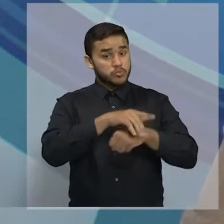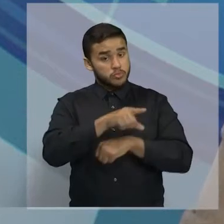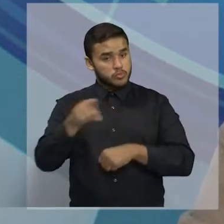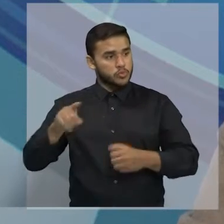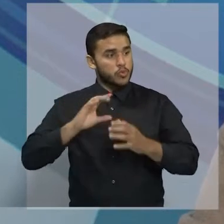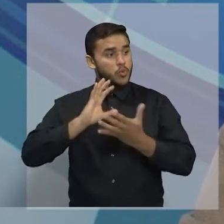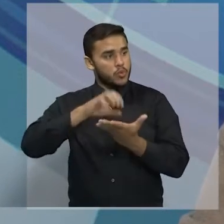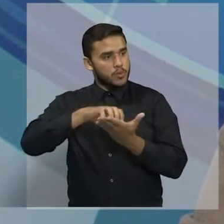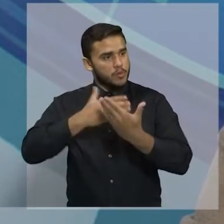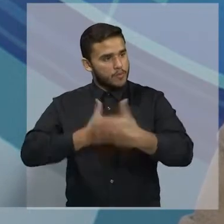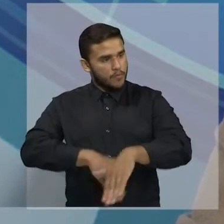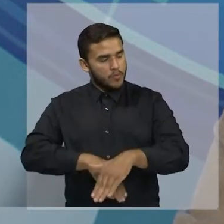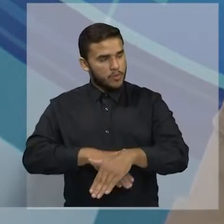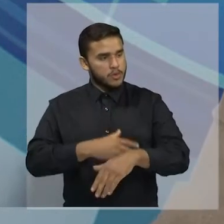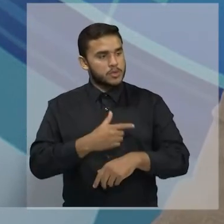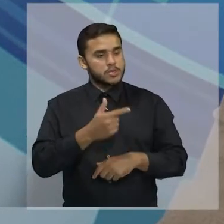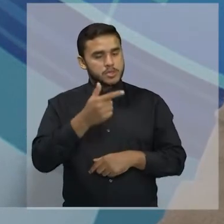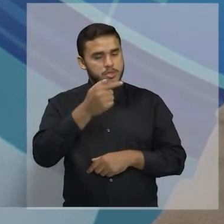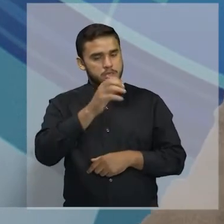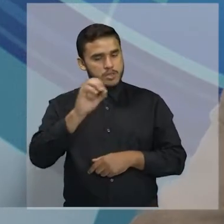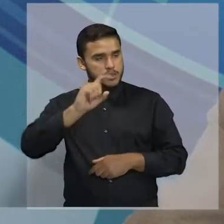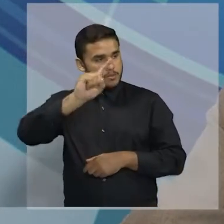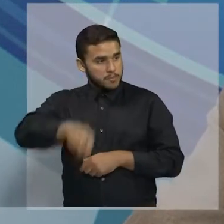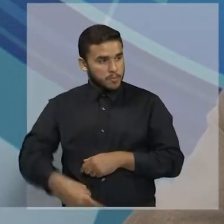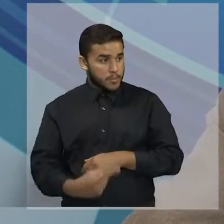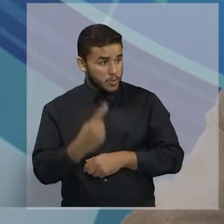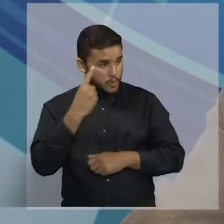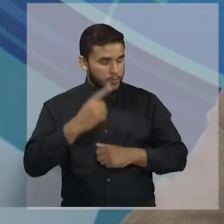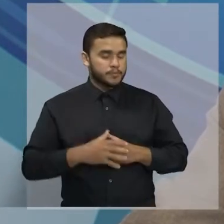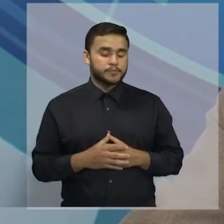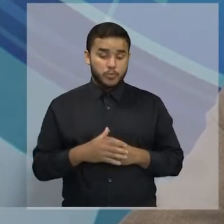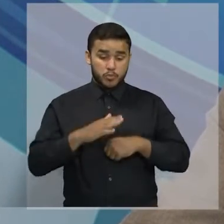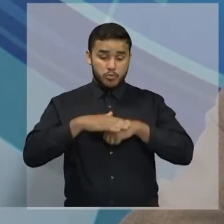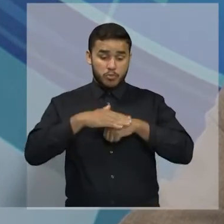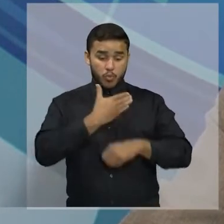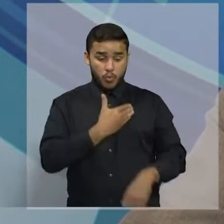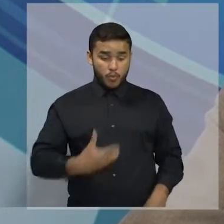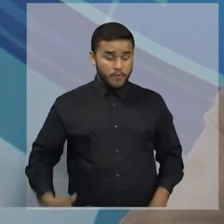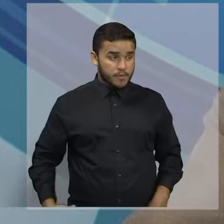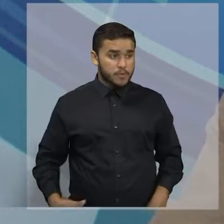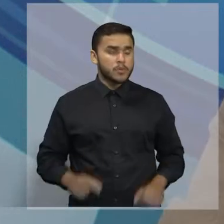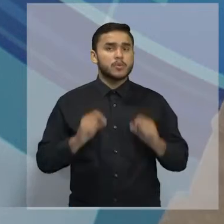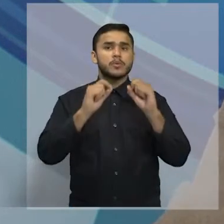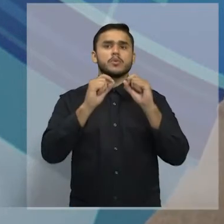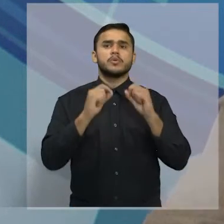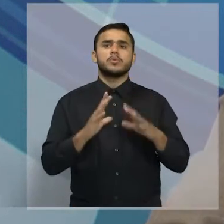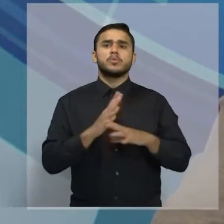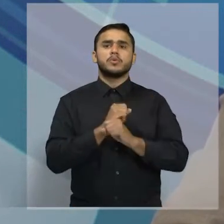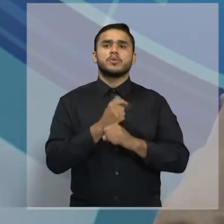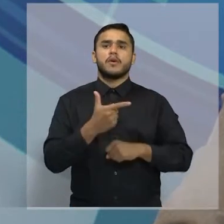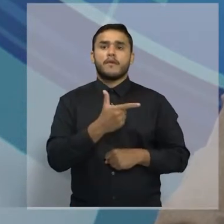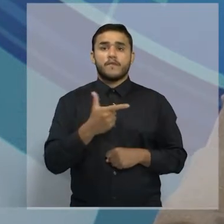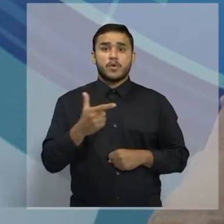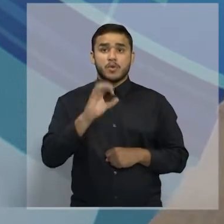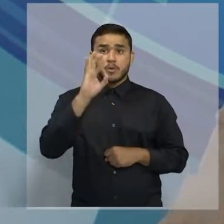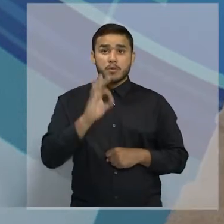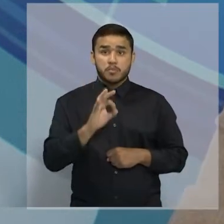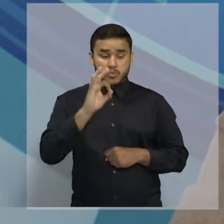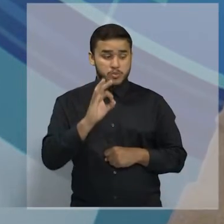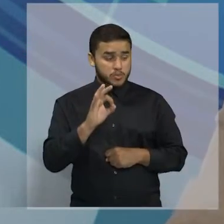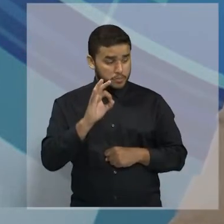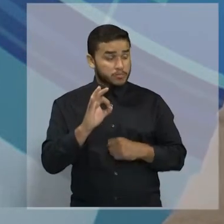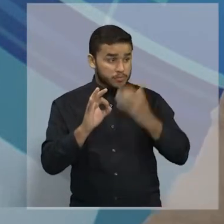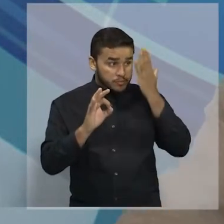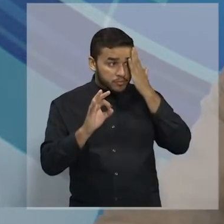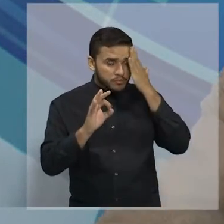milhões, certo? A contribuição patronal do Estado, que é 22% em cima